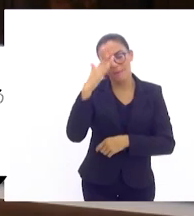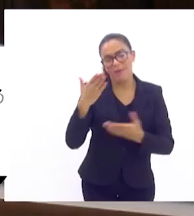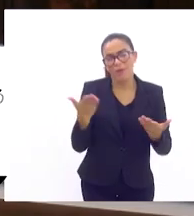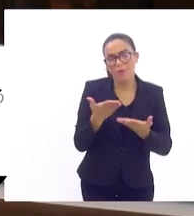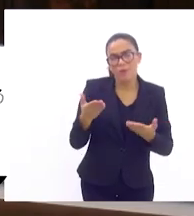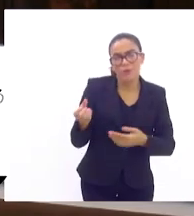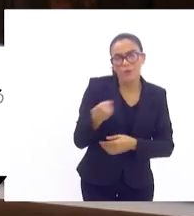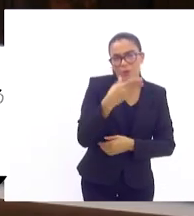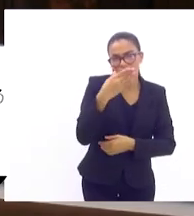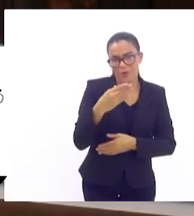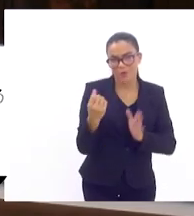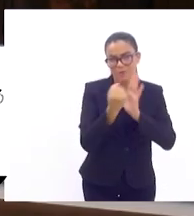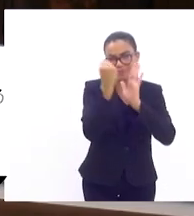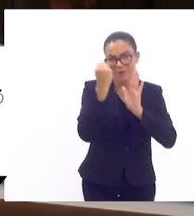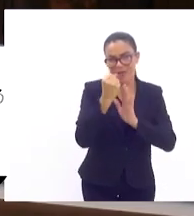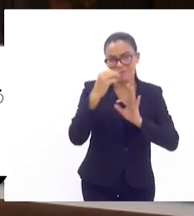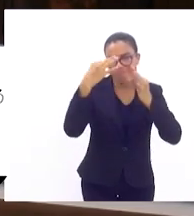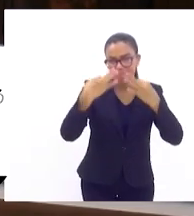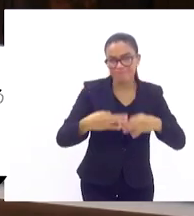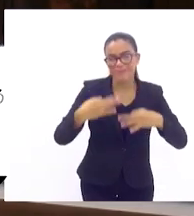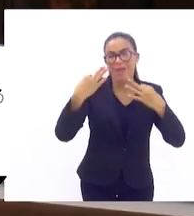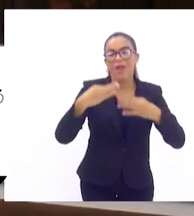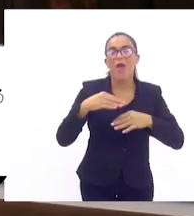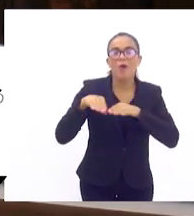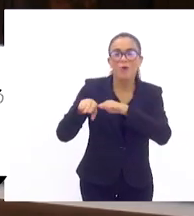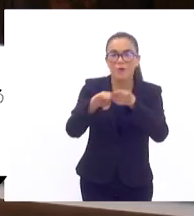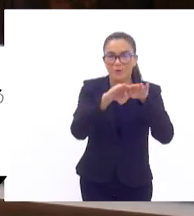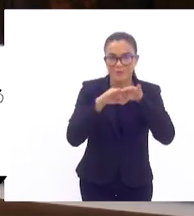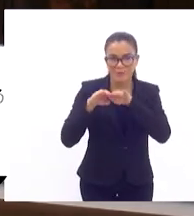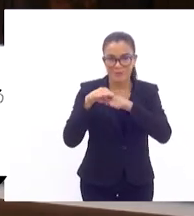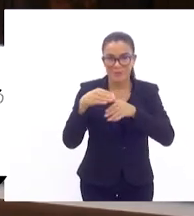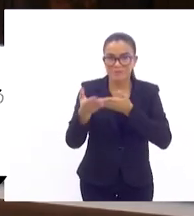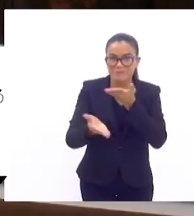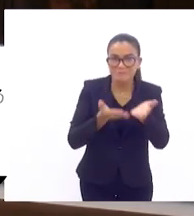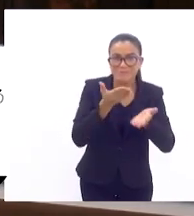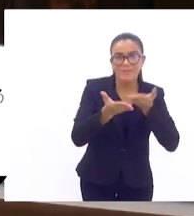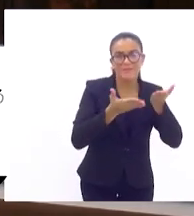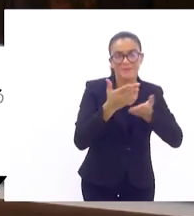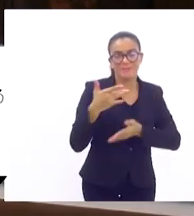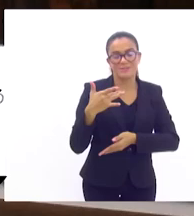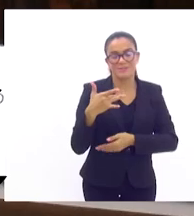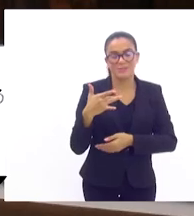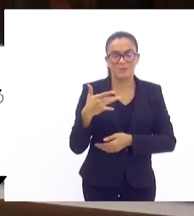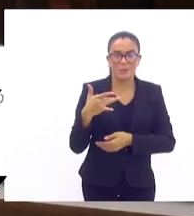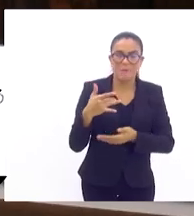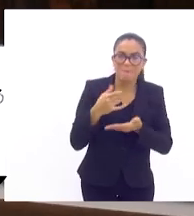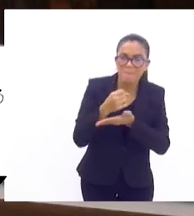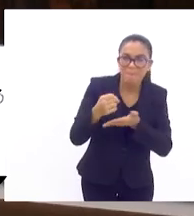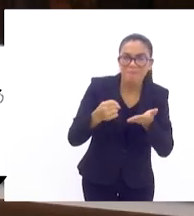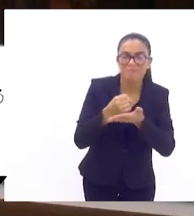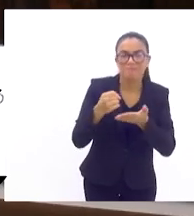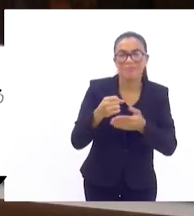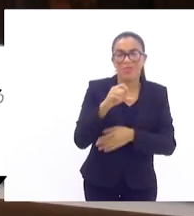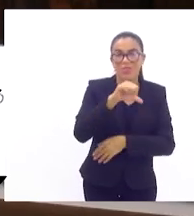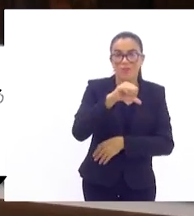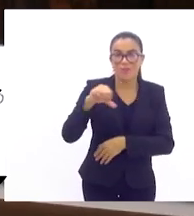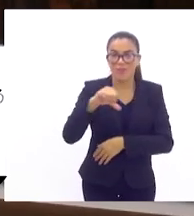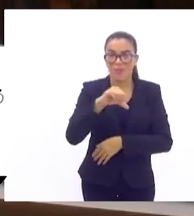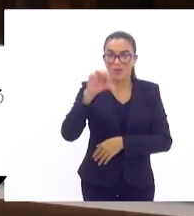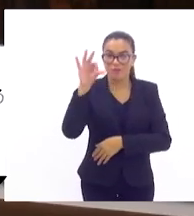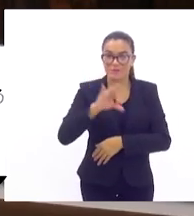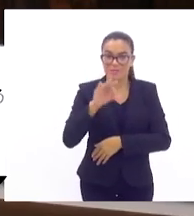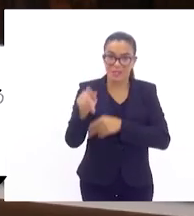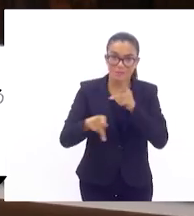de saneamento básico estabelece a universalização desse serviço público essencial, de maneira que até 99% da